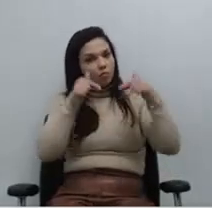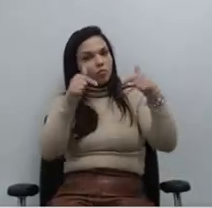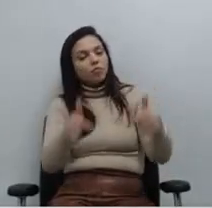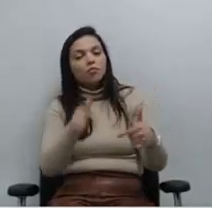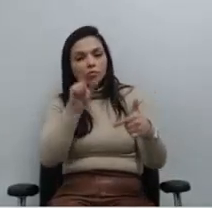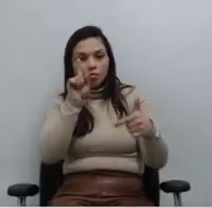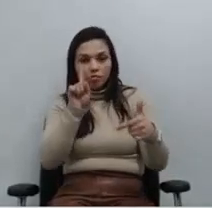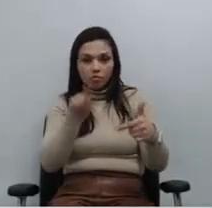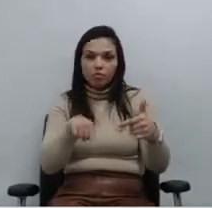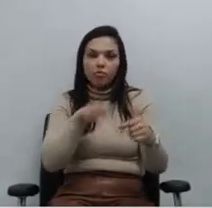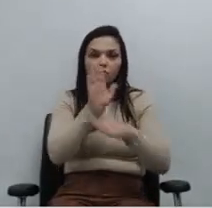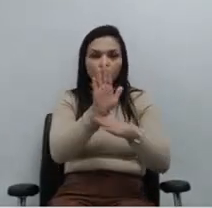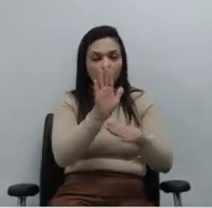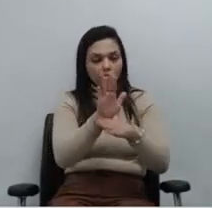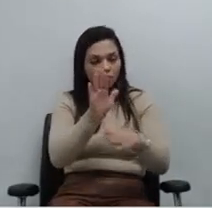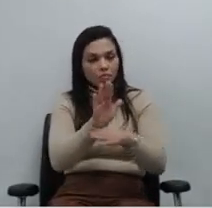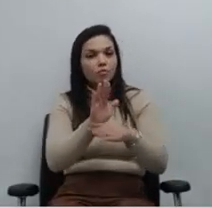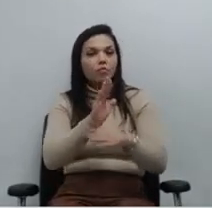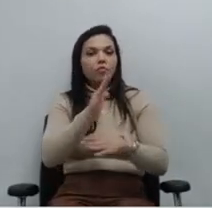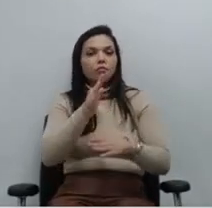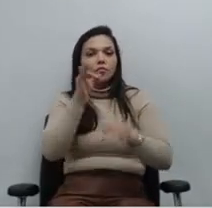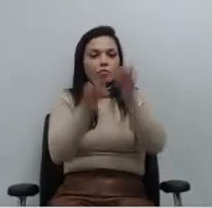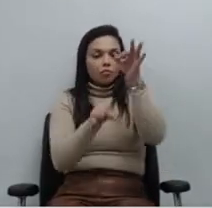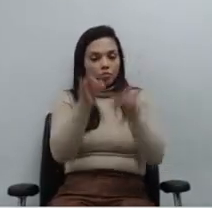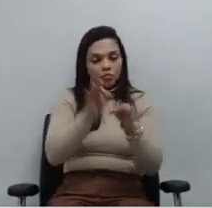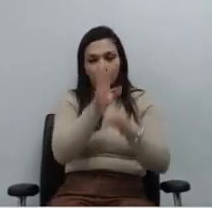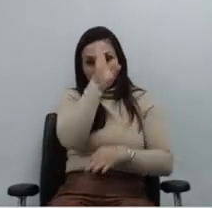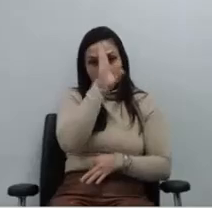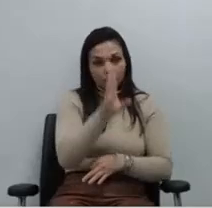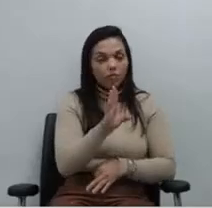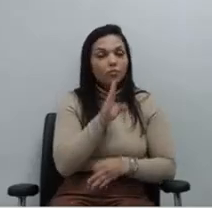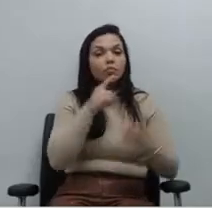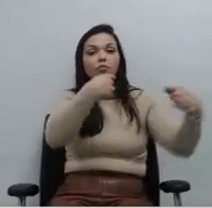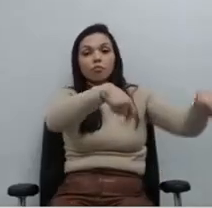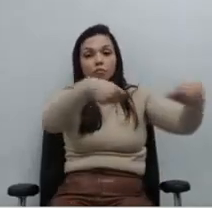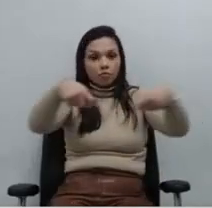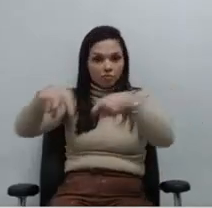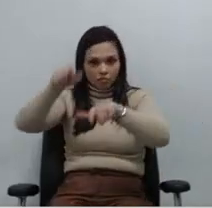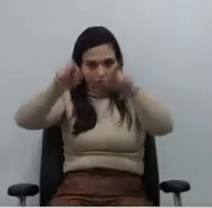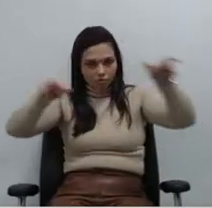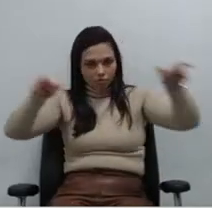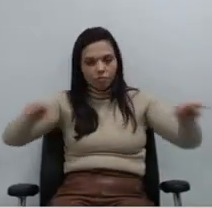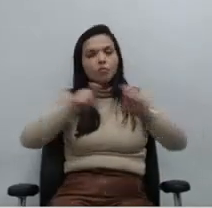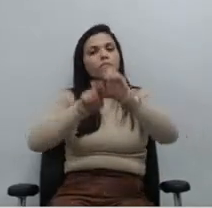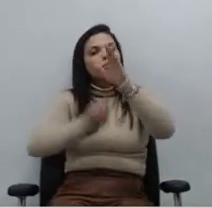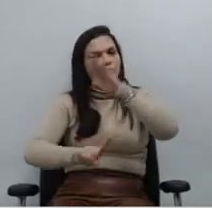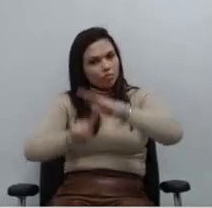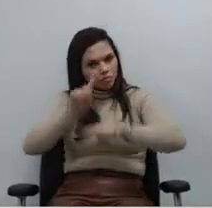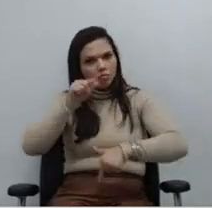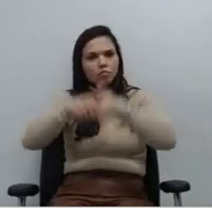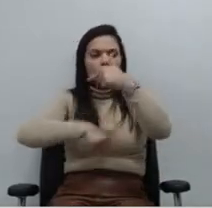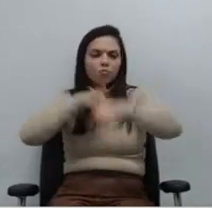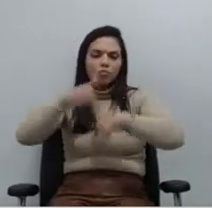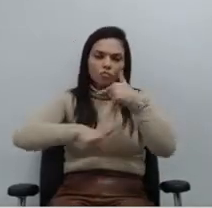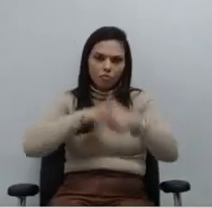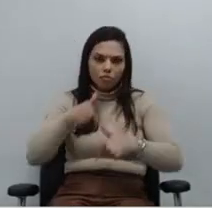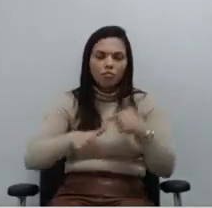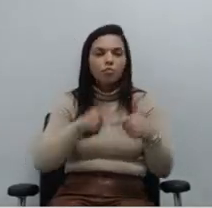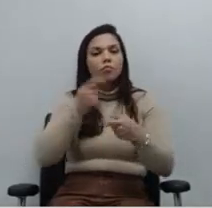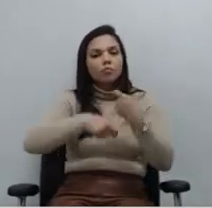integral e gratuita aos necessitados. Conforme prevê a lei complementar, a Defensoria tem autonomia funcional e administrativa e a iniciativa